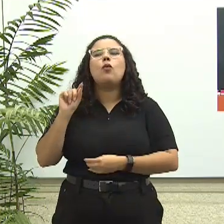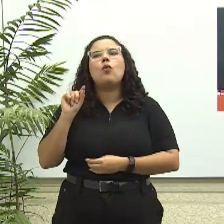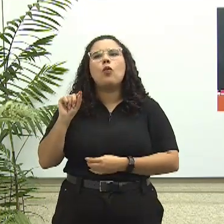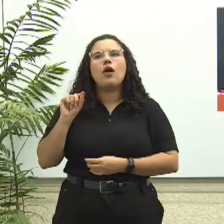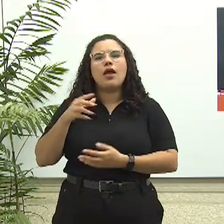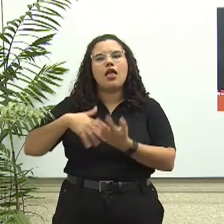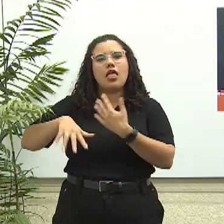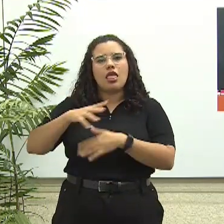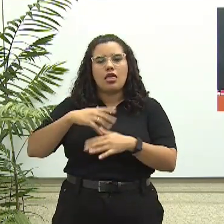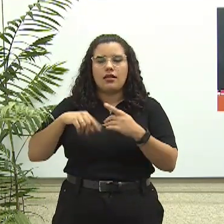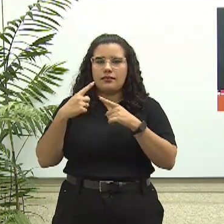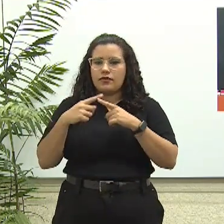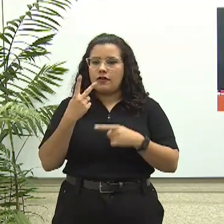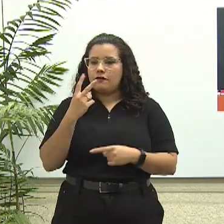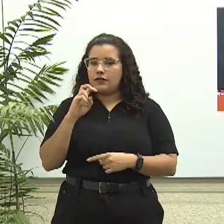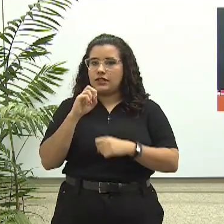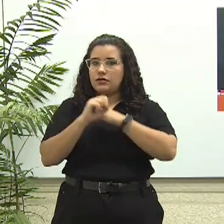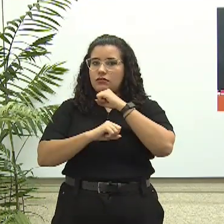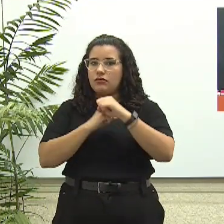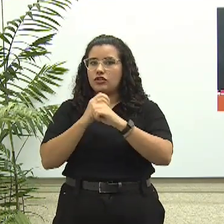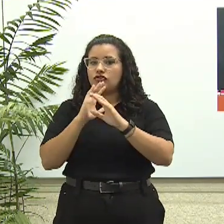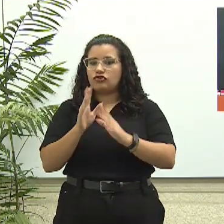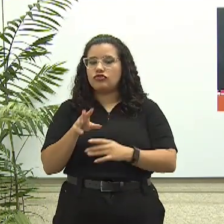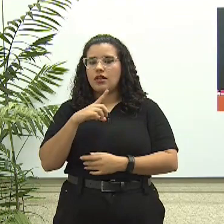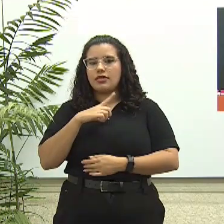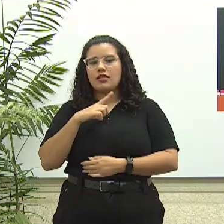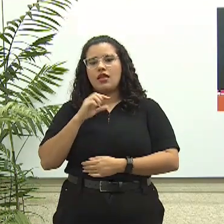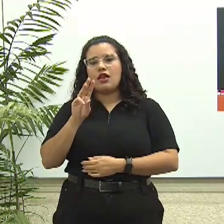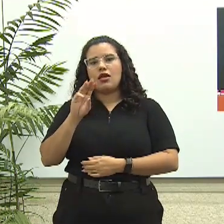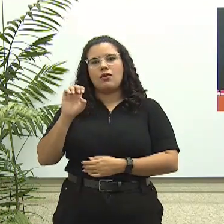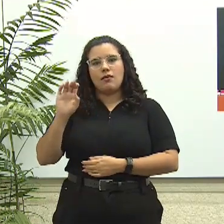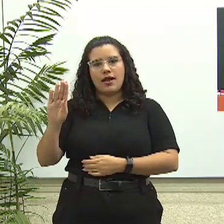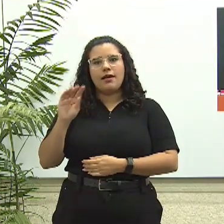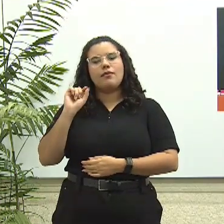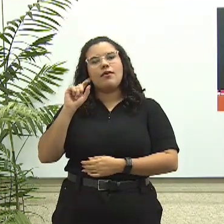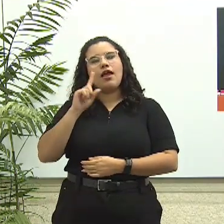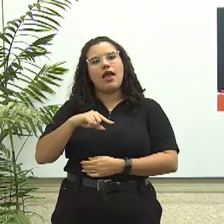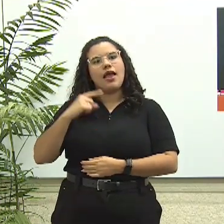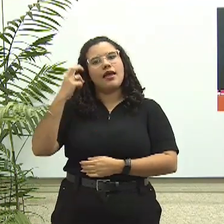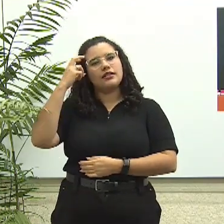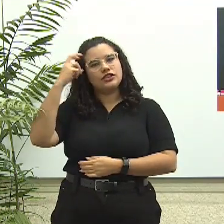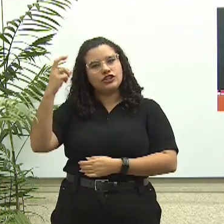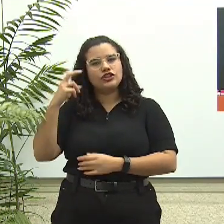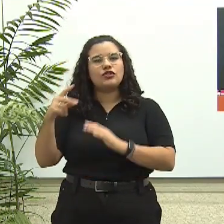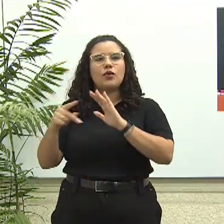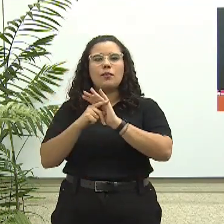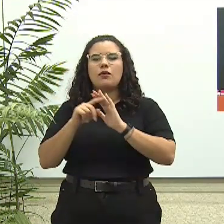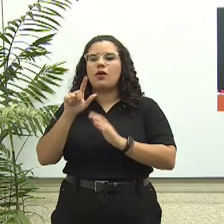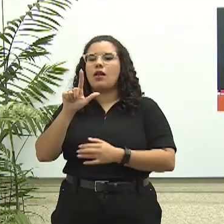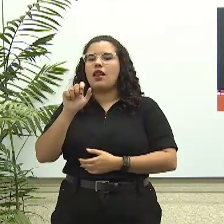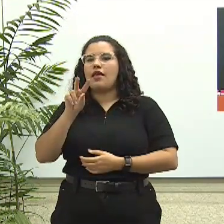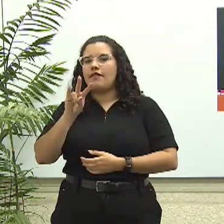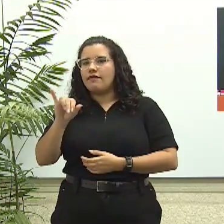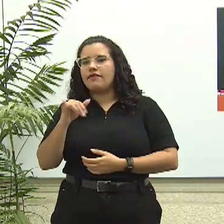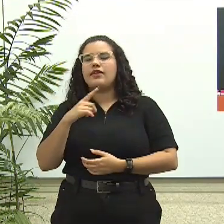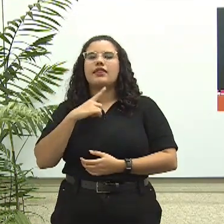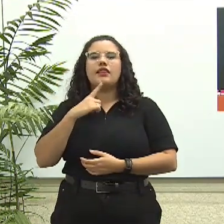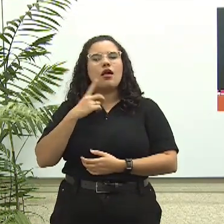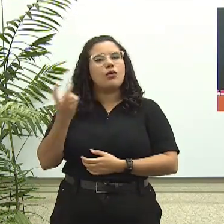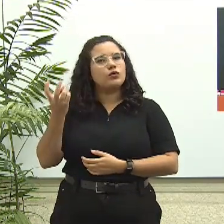25 anos de web que a gente Acreditou né era a inteligência lá coletiva feliz do Levi era a